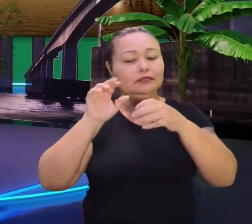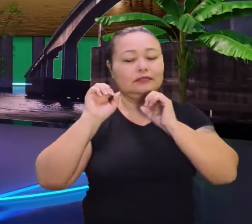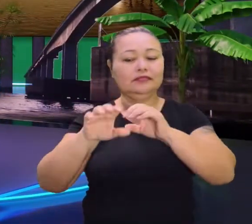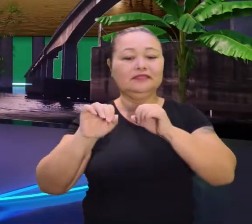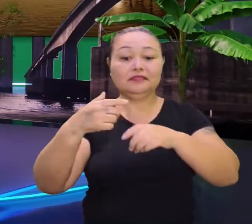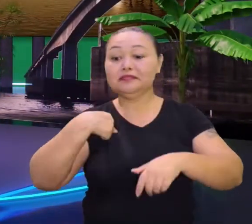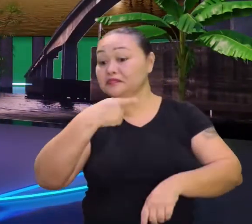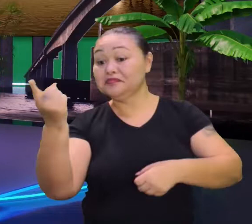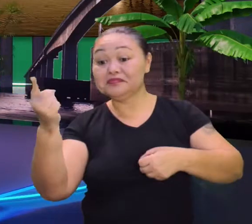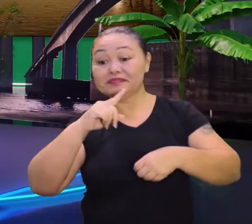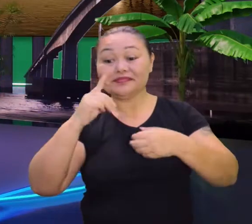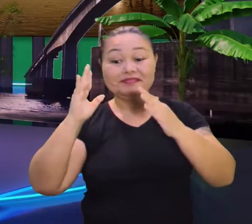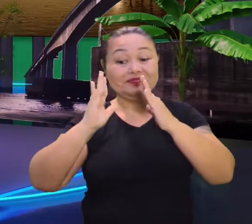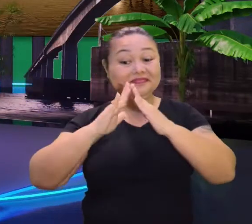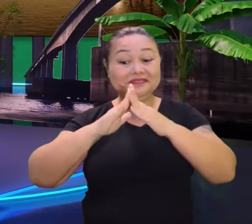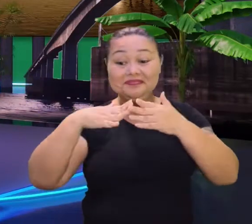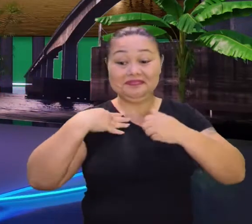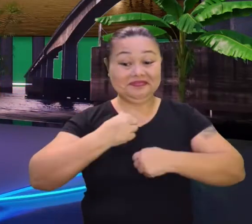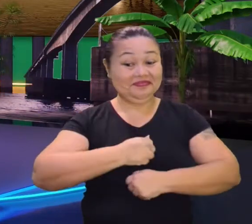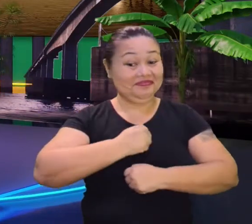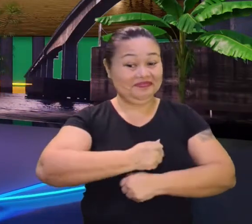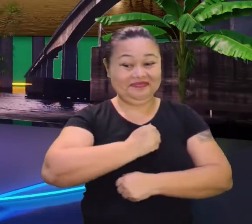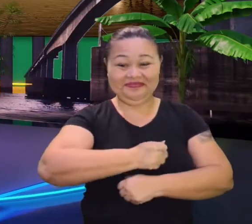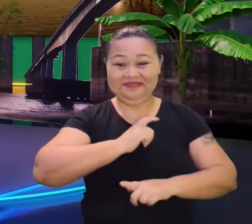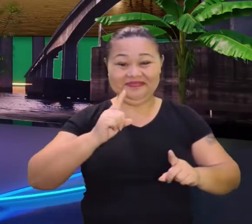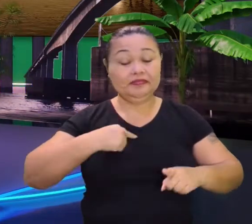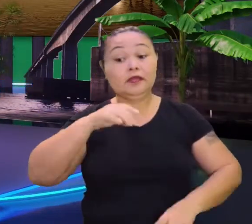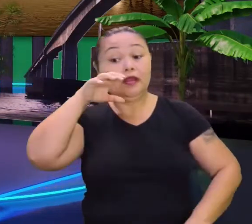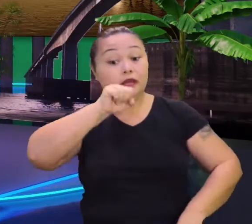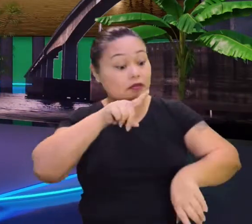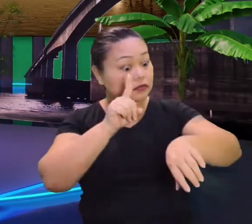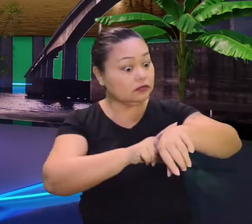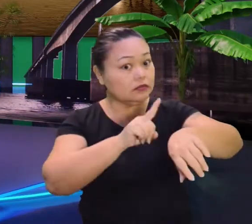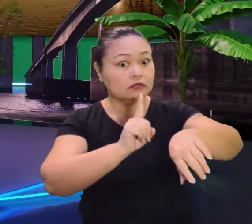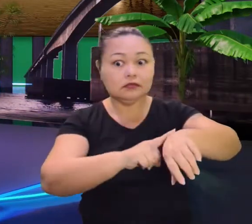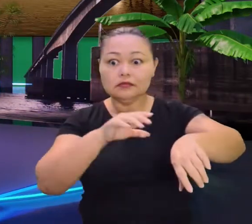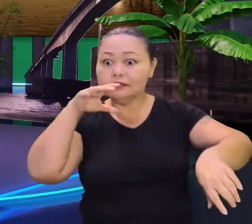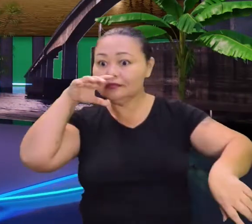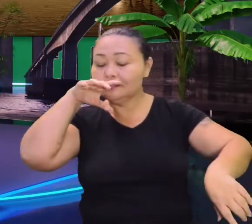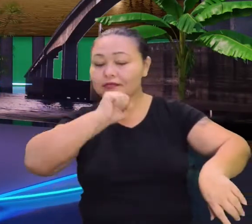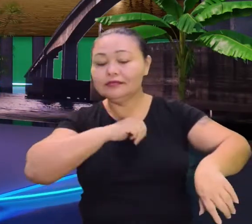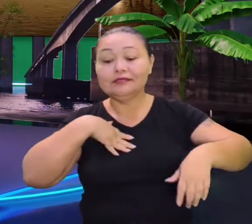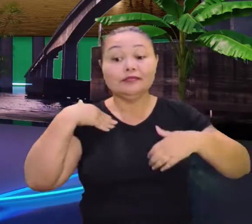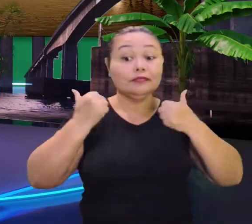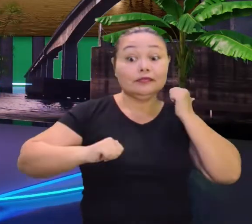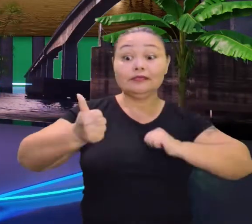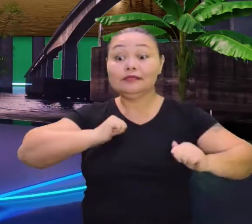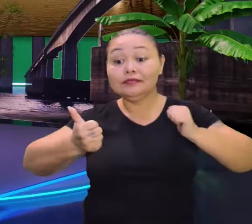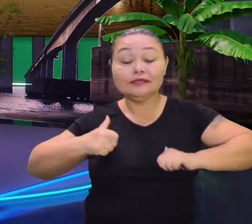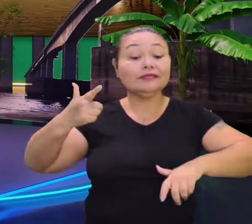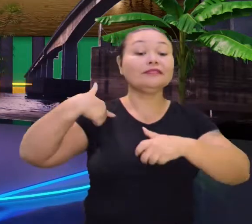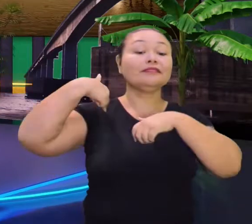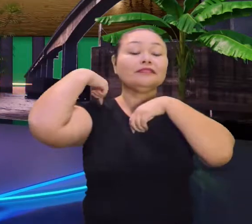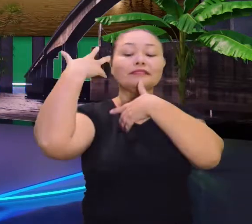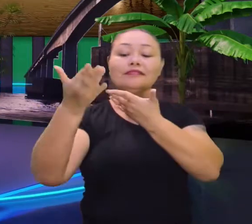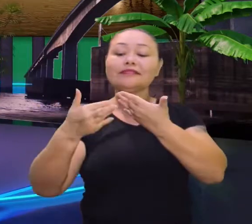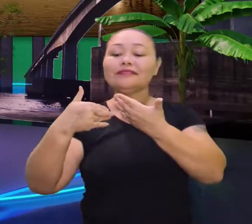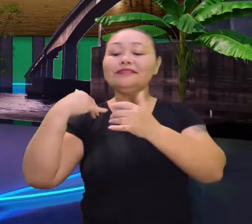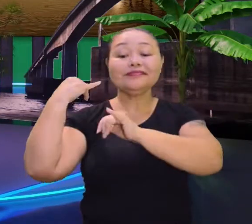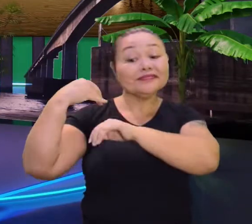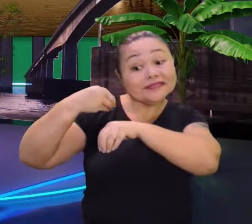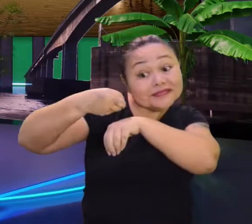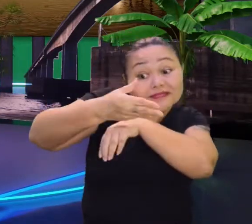que não foi nem em casa tomar banho. Com certeza. É outra aula. Aqui, ó, foi rápido demais, porque eu estava ansioso para vir aqui e trazer